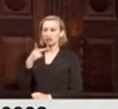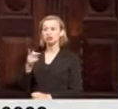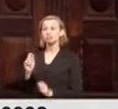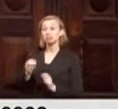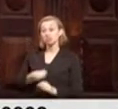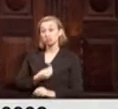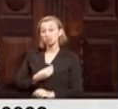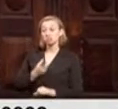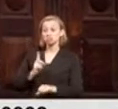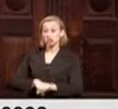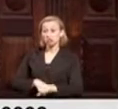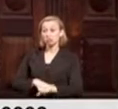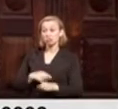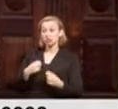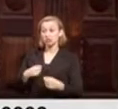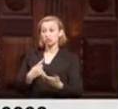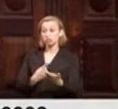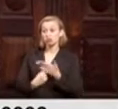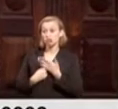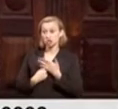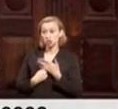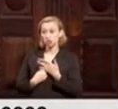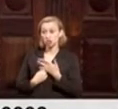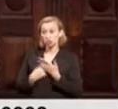que defender o óbvio.